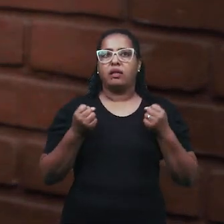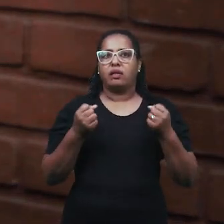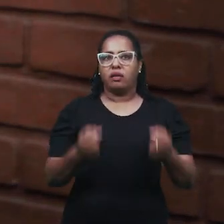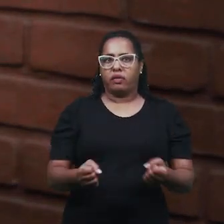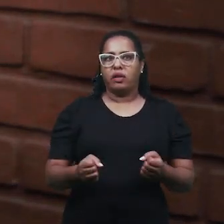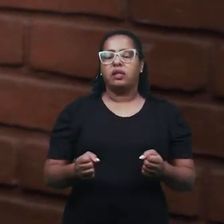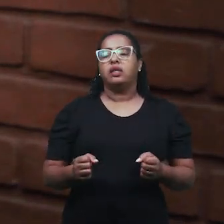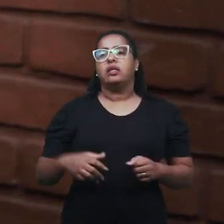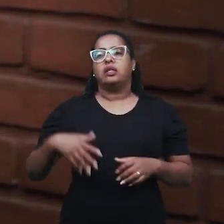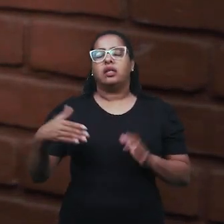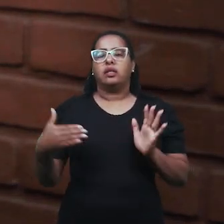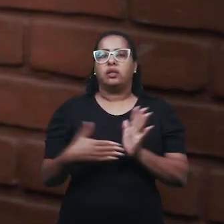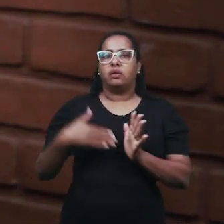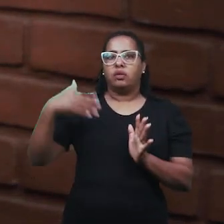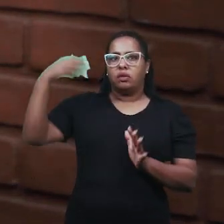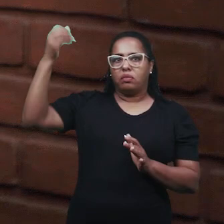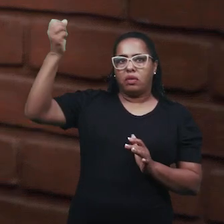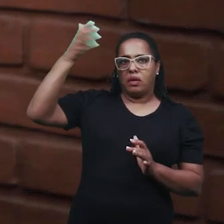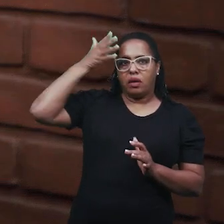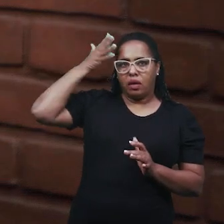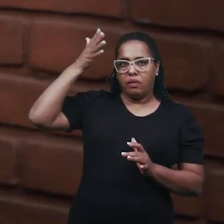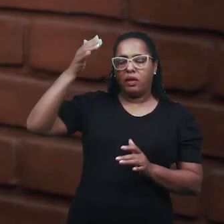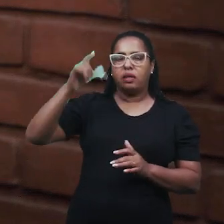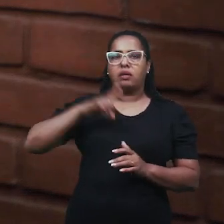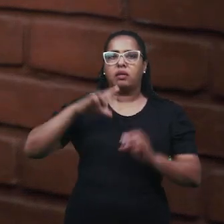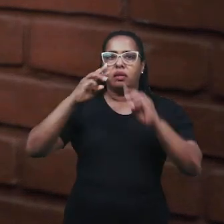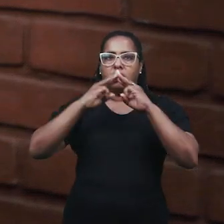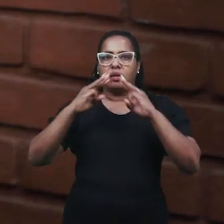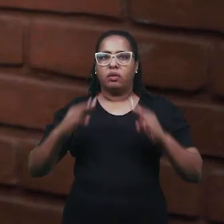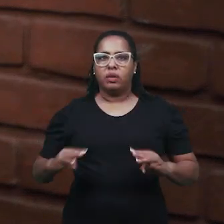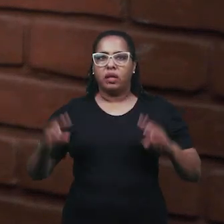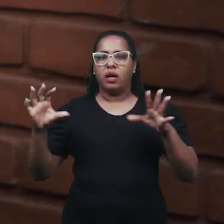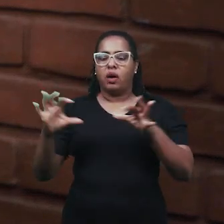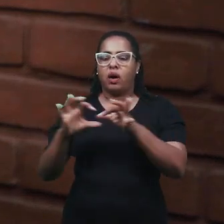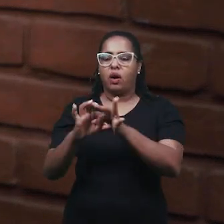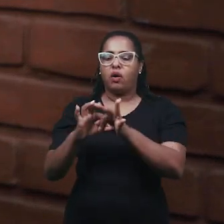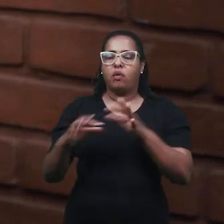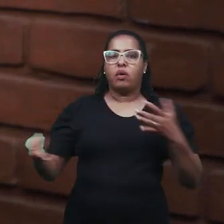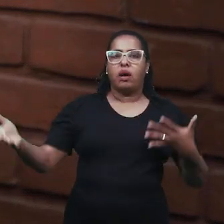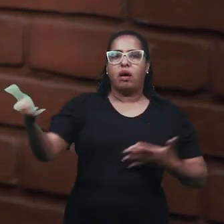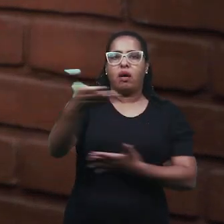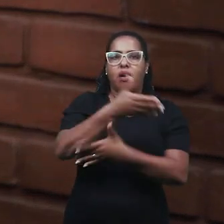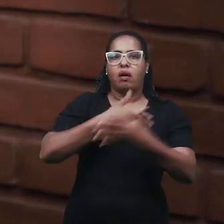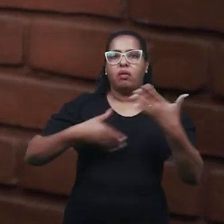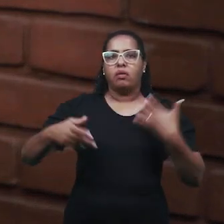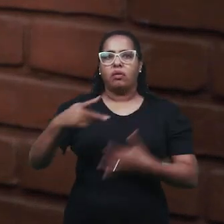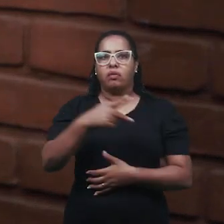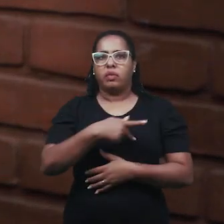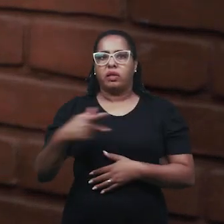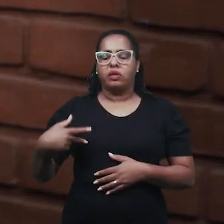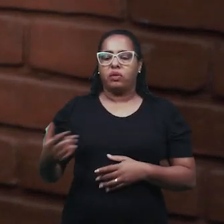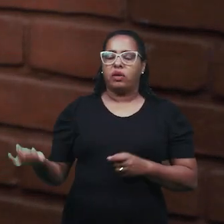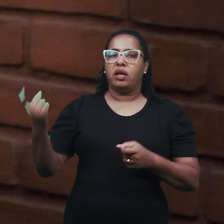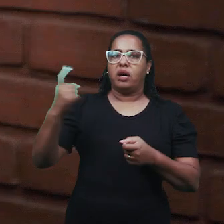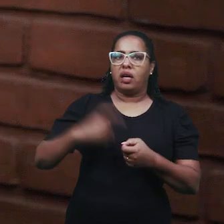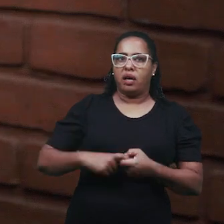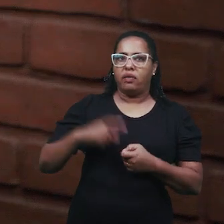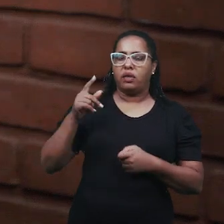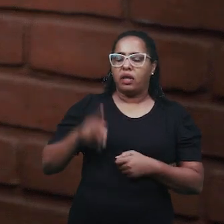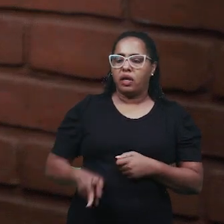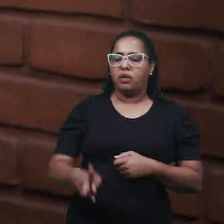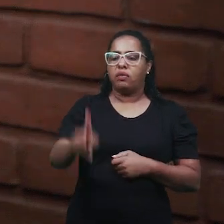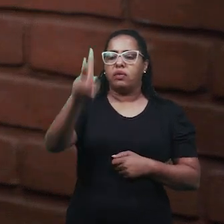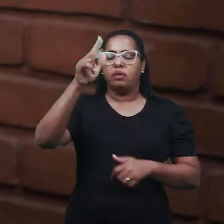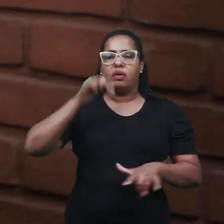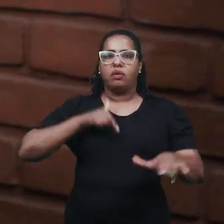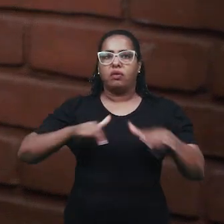últimas revelações, ficar nessa atmosfera do Manaim, da comunhão com os outros pastores, para poder voltar e continuar esse trabalho